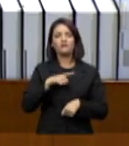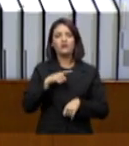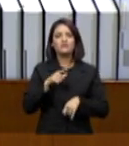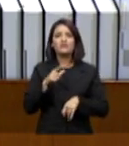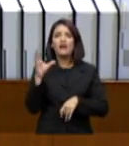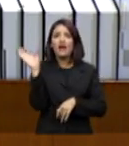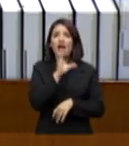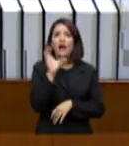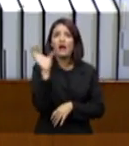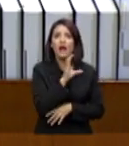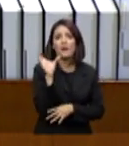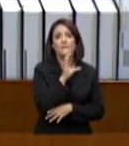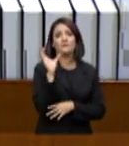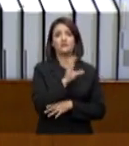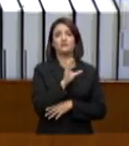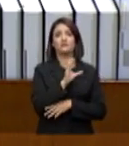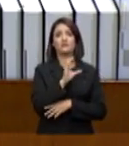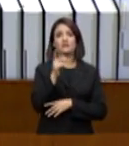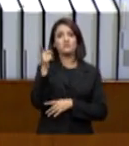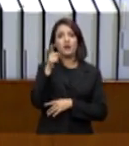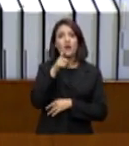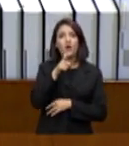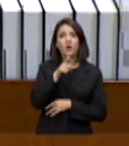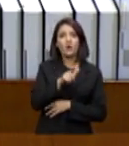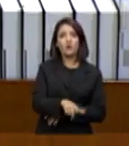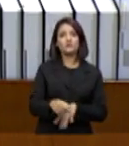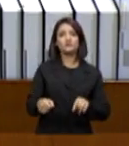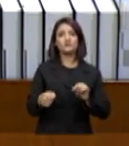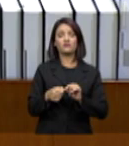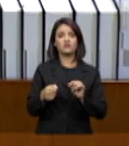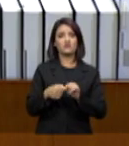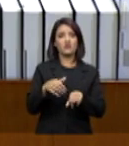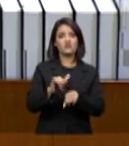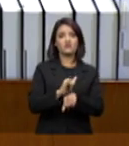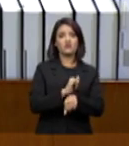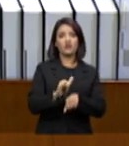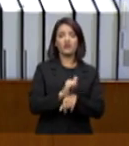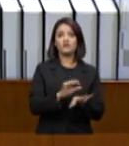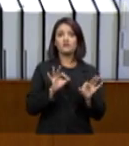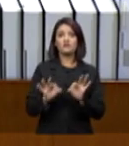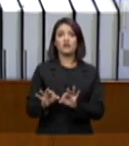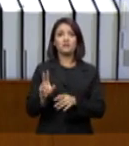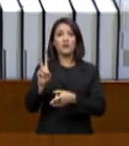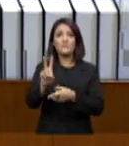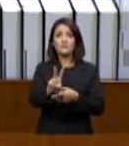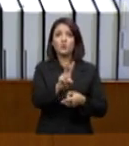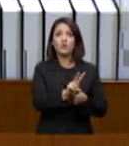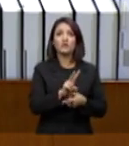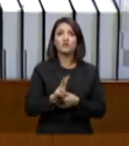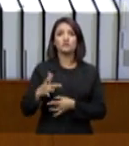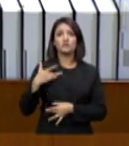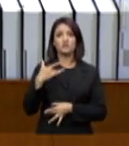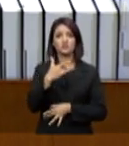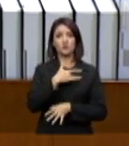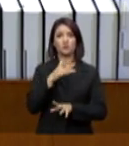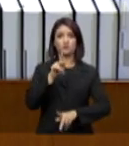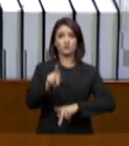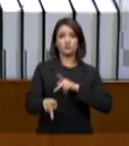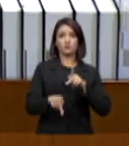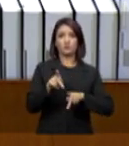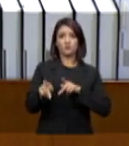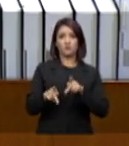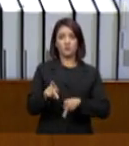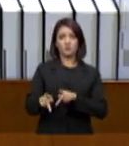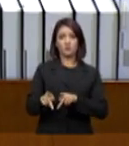para que possamos formular e adotar as medidas necessárias à proteção da saúde da população